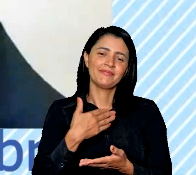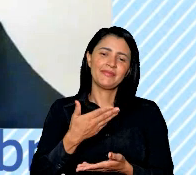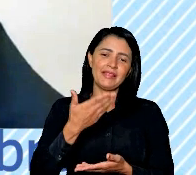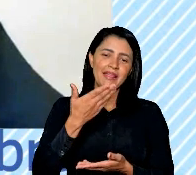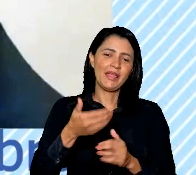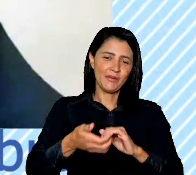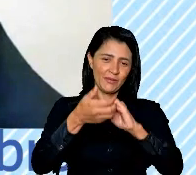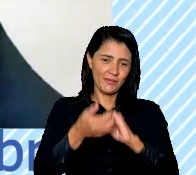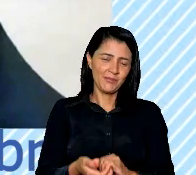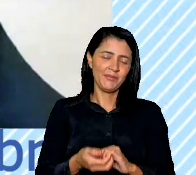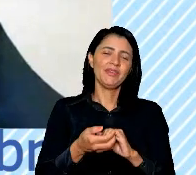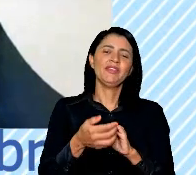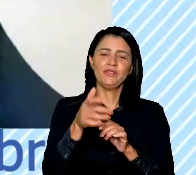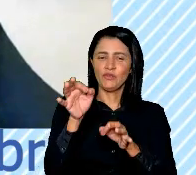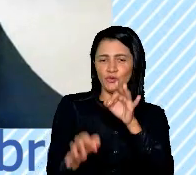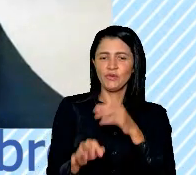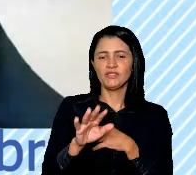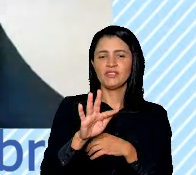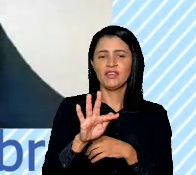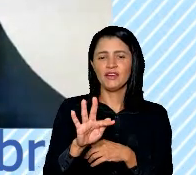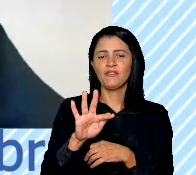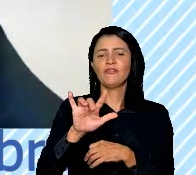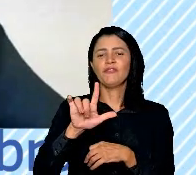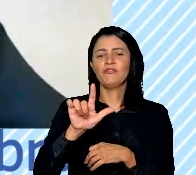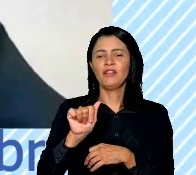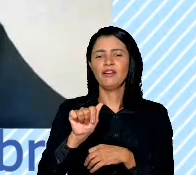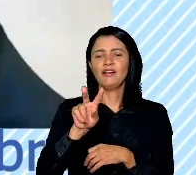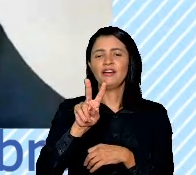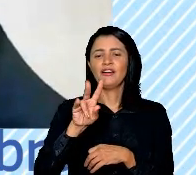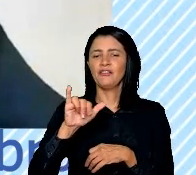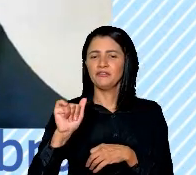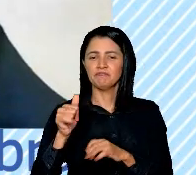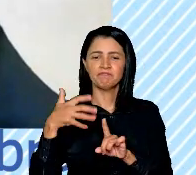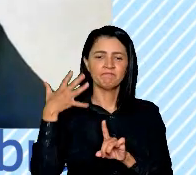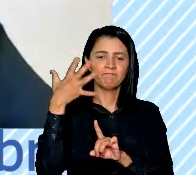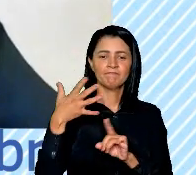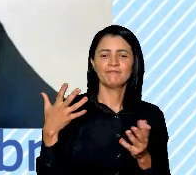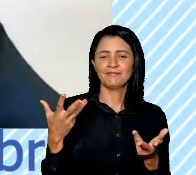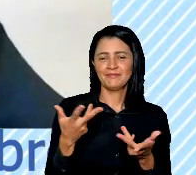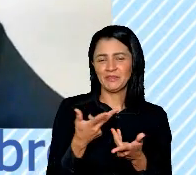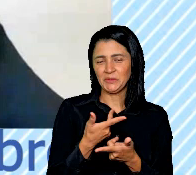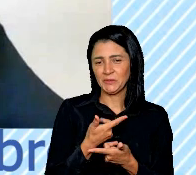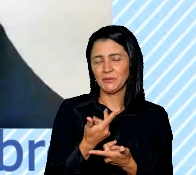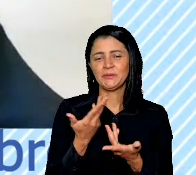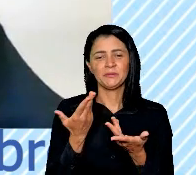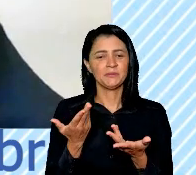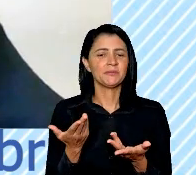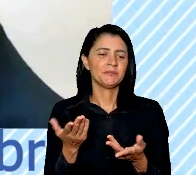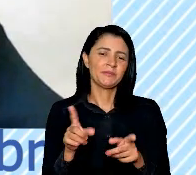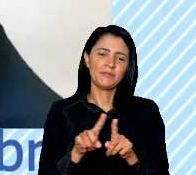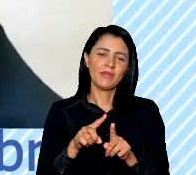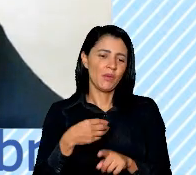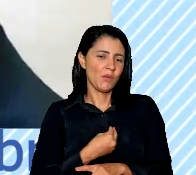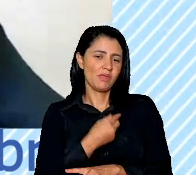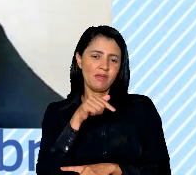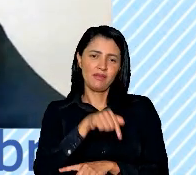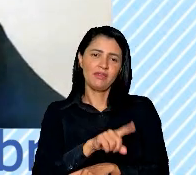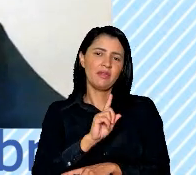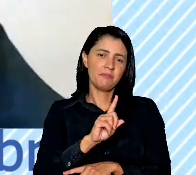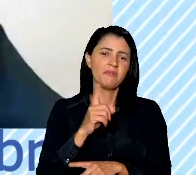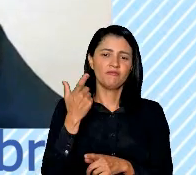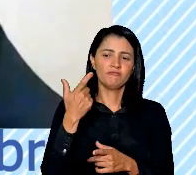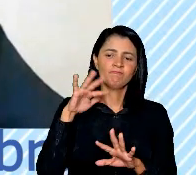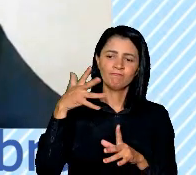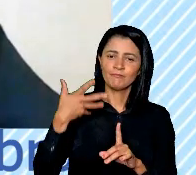a juíza Flávia da Costa Viana pela palestra brilhante. Não está mais aqui conosco, mas foi uma